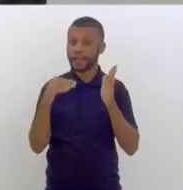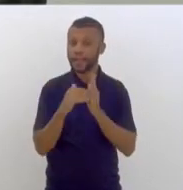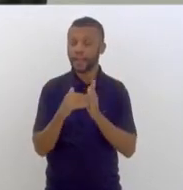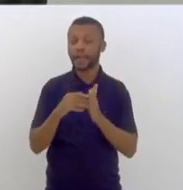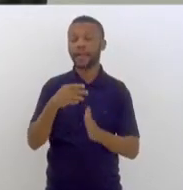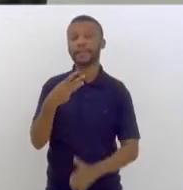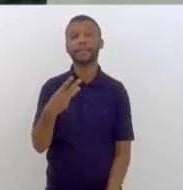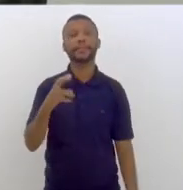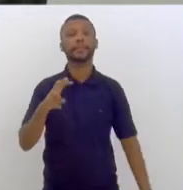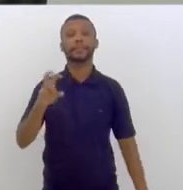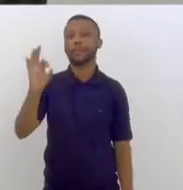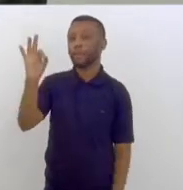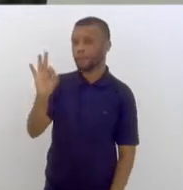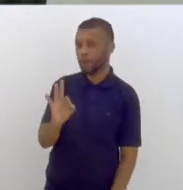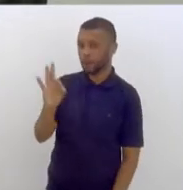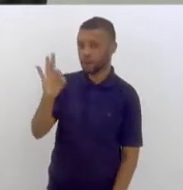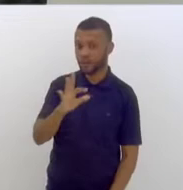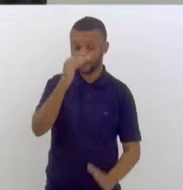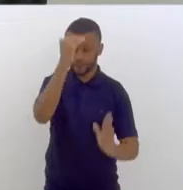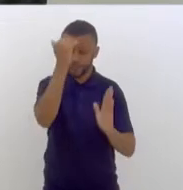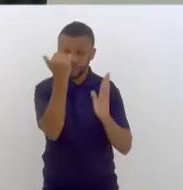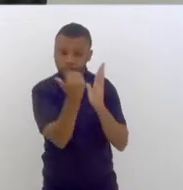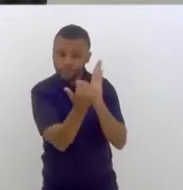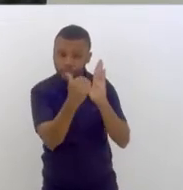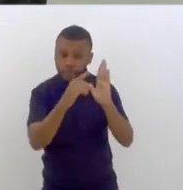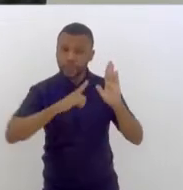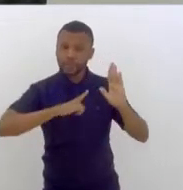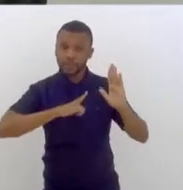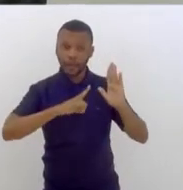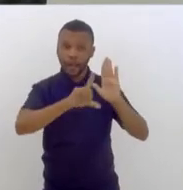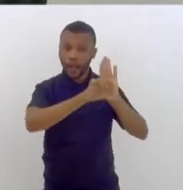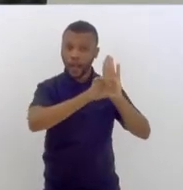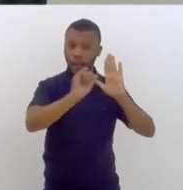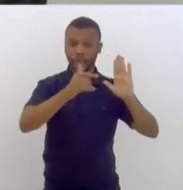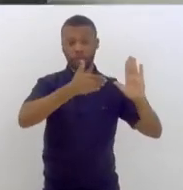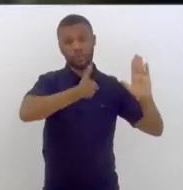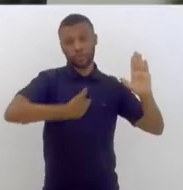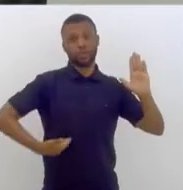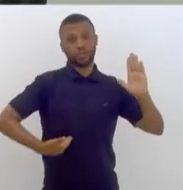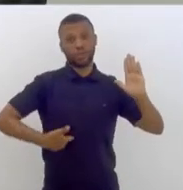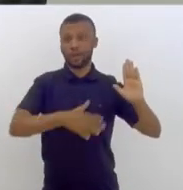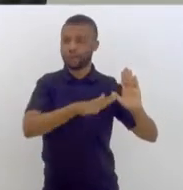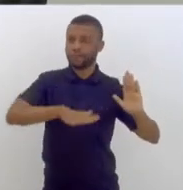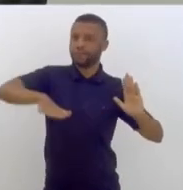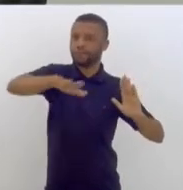35%, de acordo com o que dispuser lei estadual,